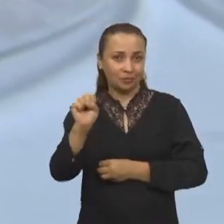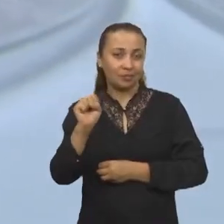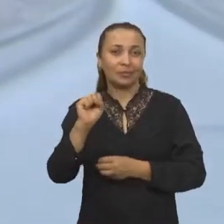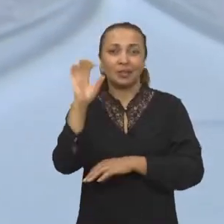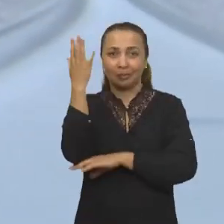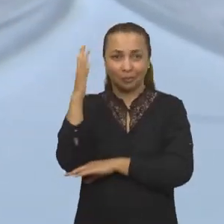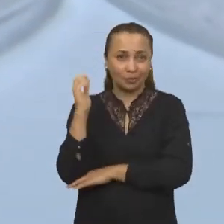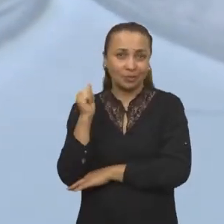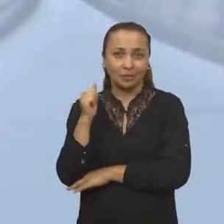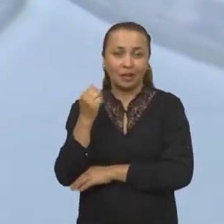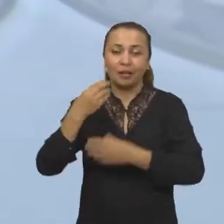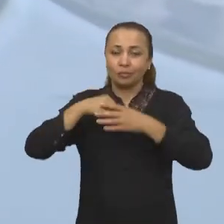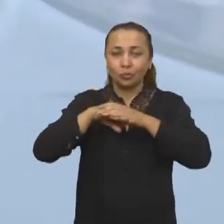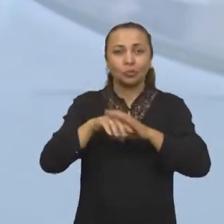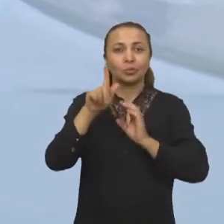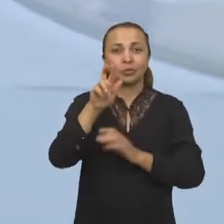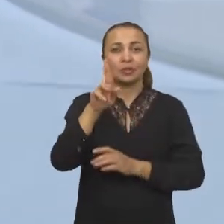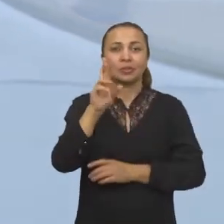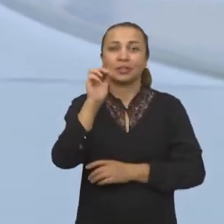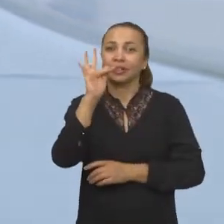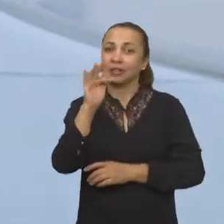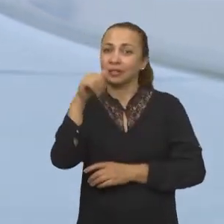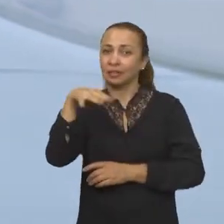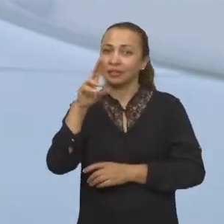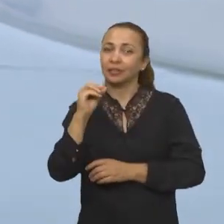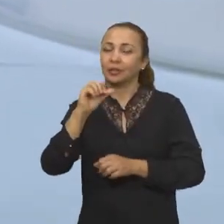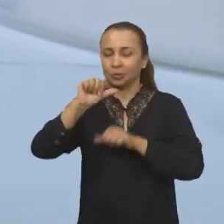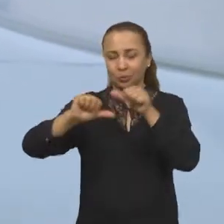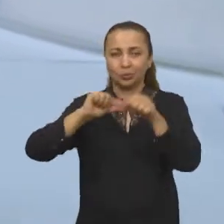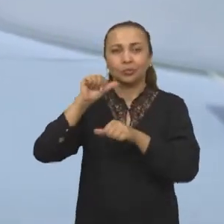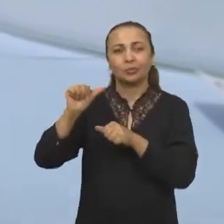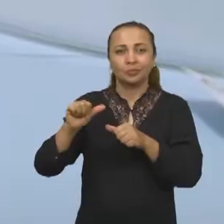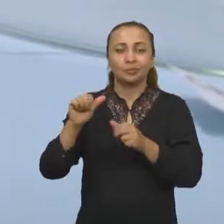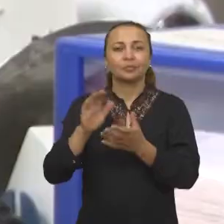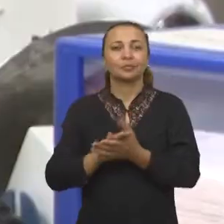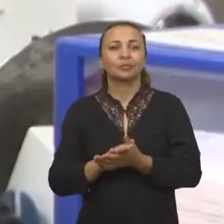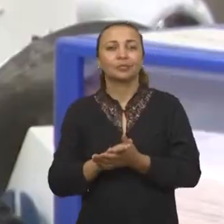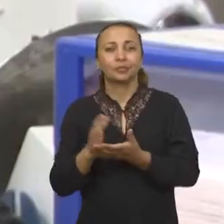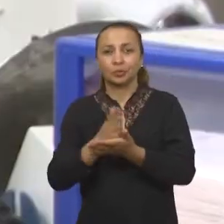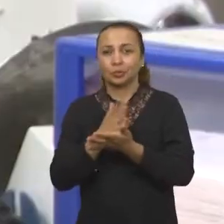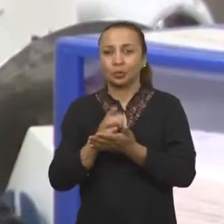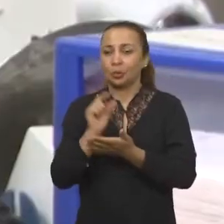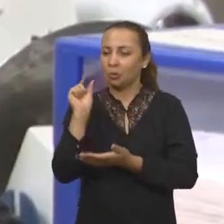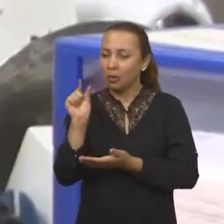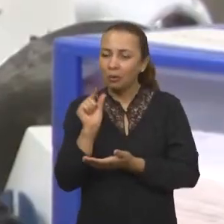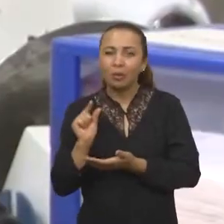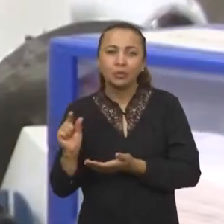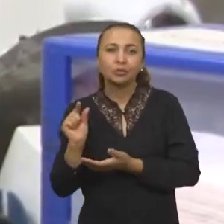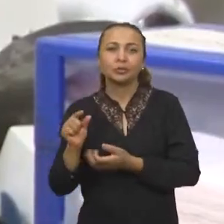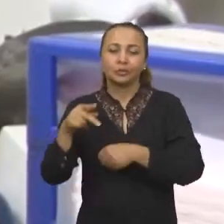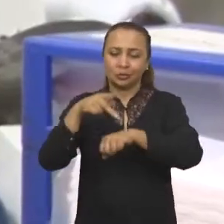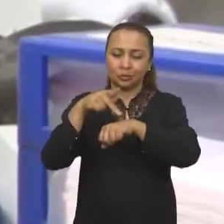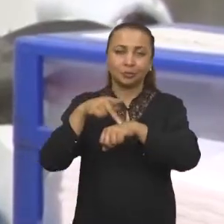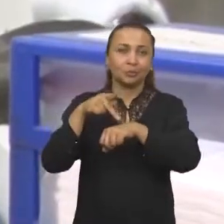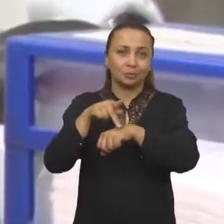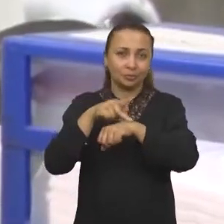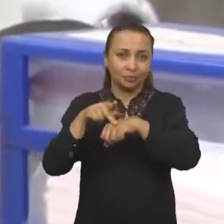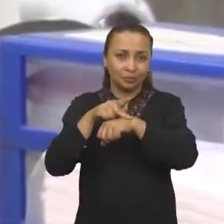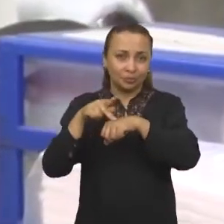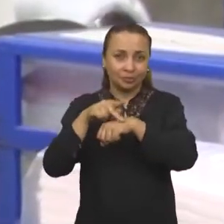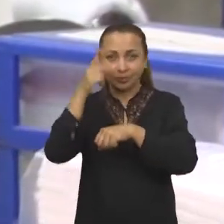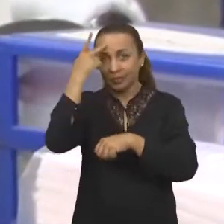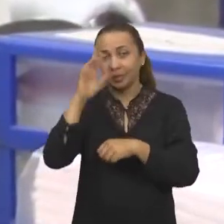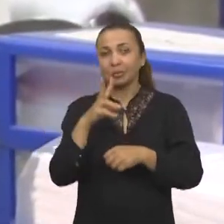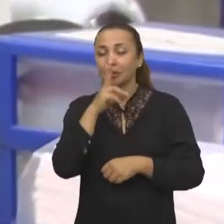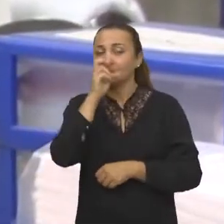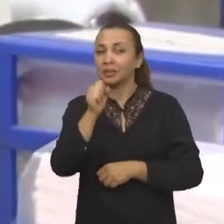gente introduz o grafeno modificado, né, com algumas partículas de prata, para